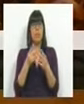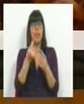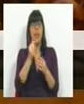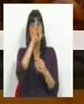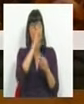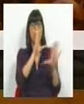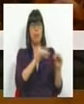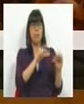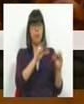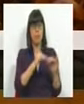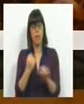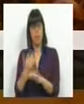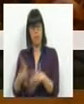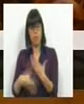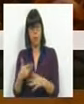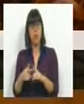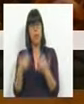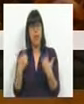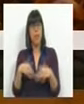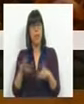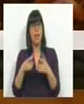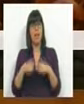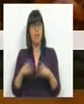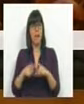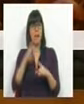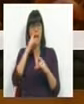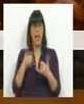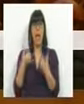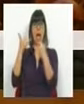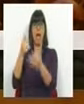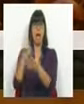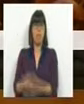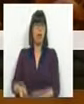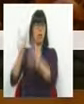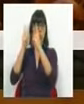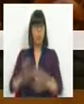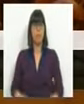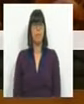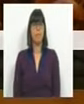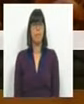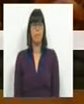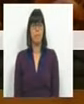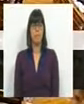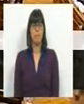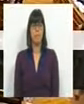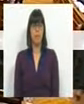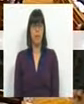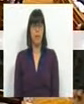dinheiro público e funciona para deixar faturas para quem vem a seguir pagar.